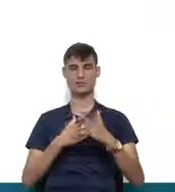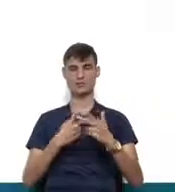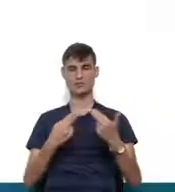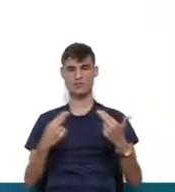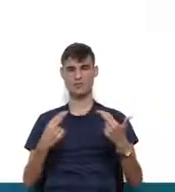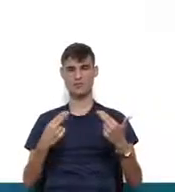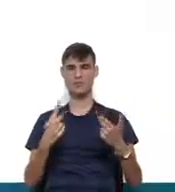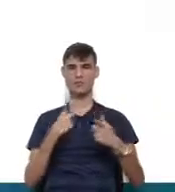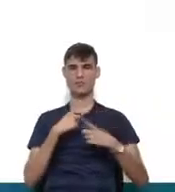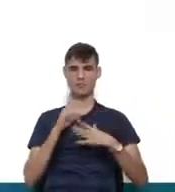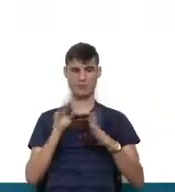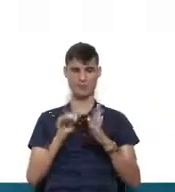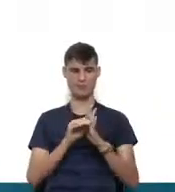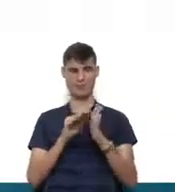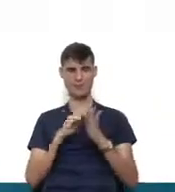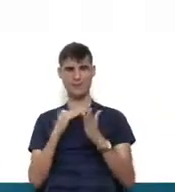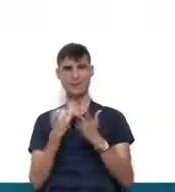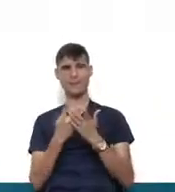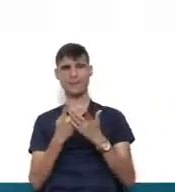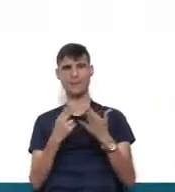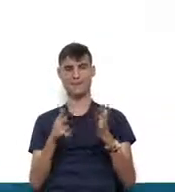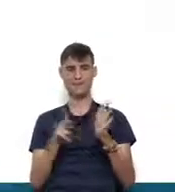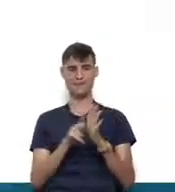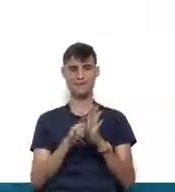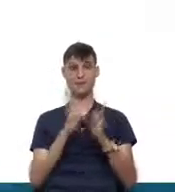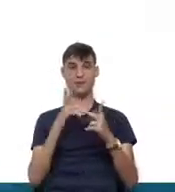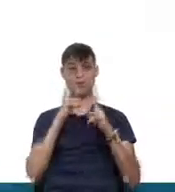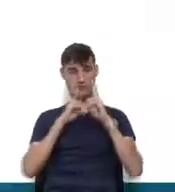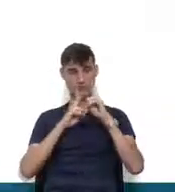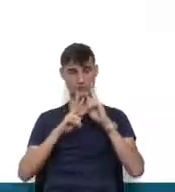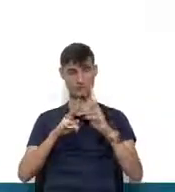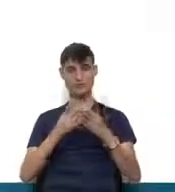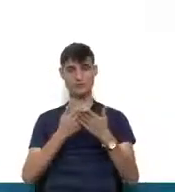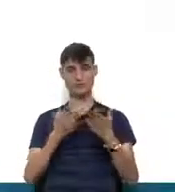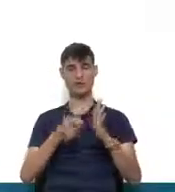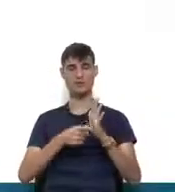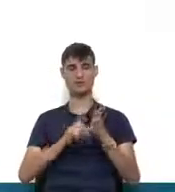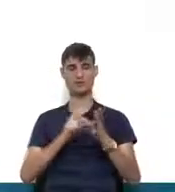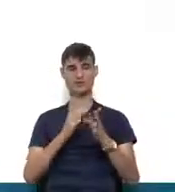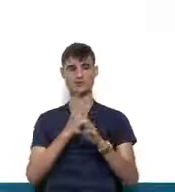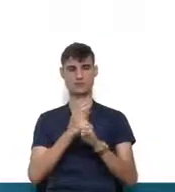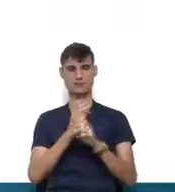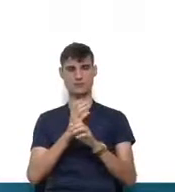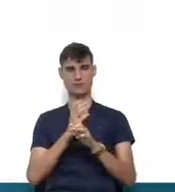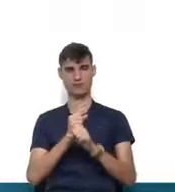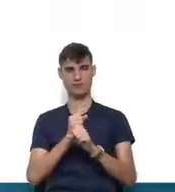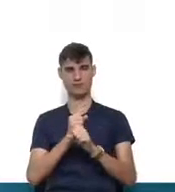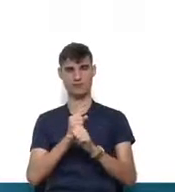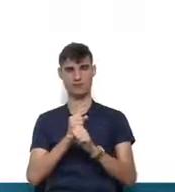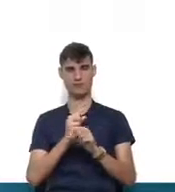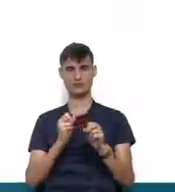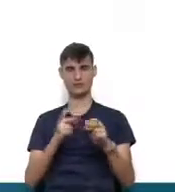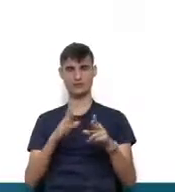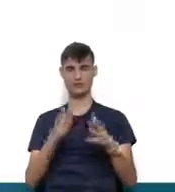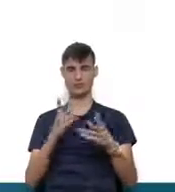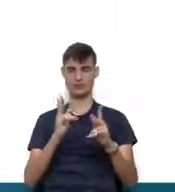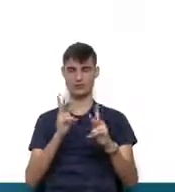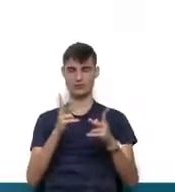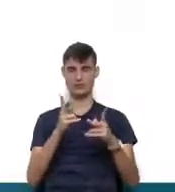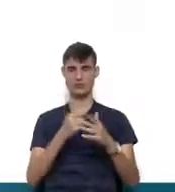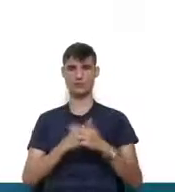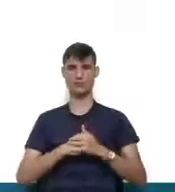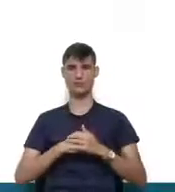integração. Então, vai aplicar todas as propriedades que você já deve ter visto lá no cálculo, tá? Continuando